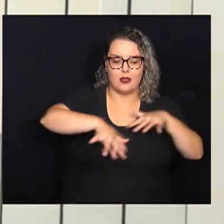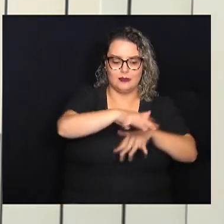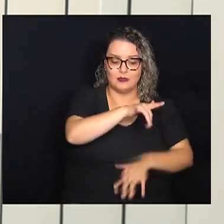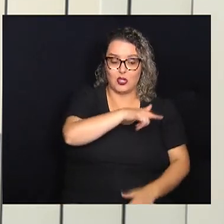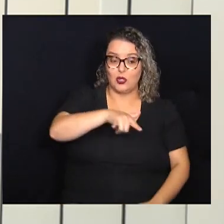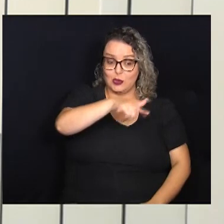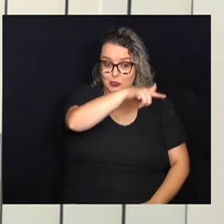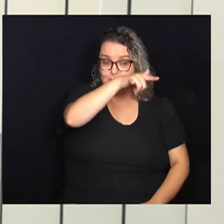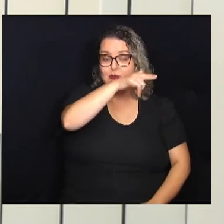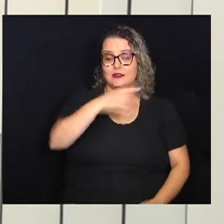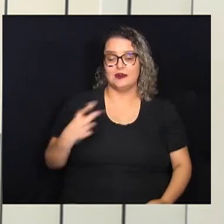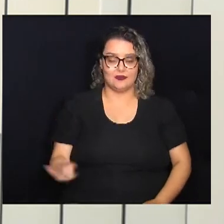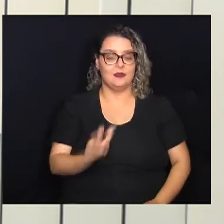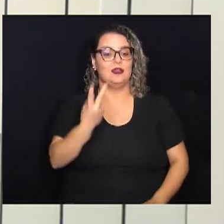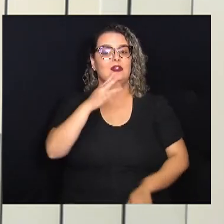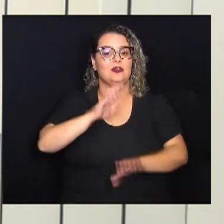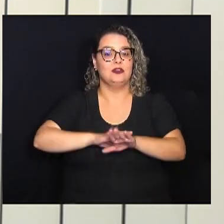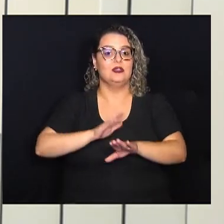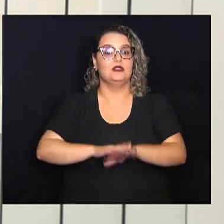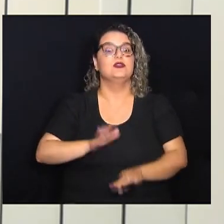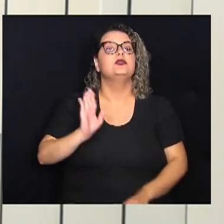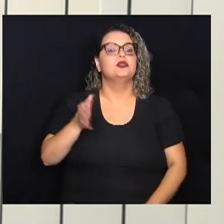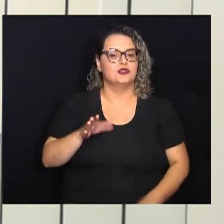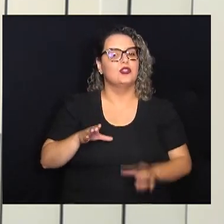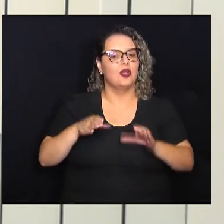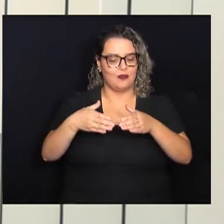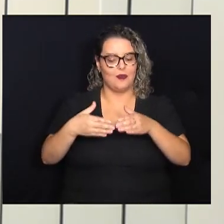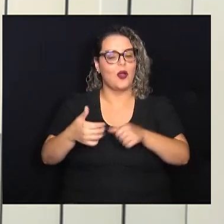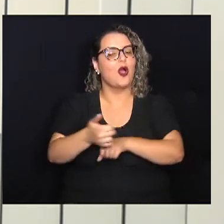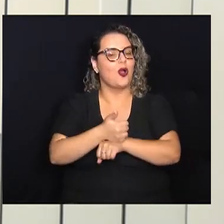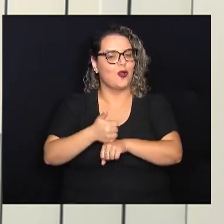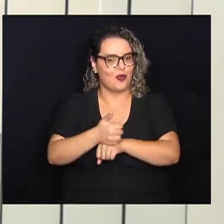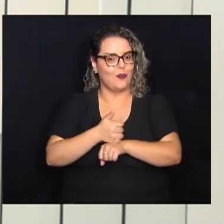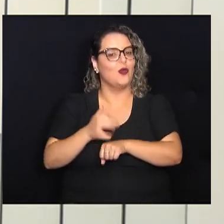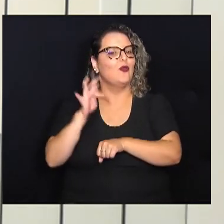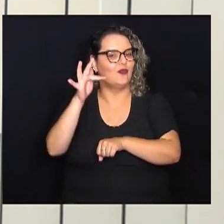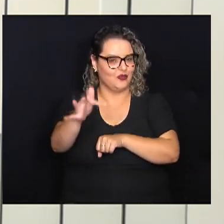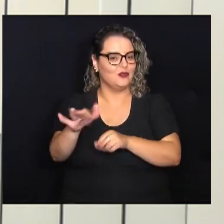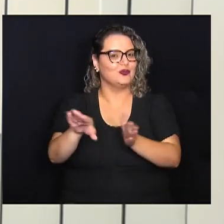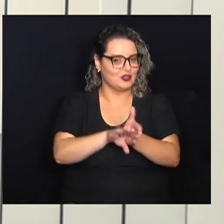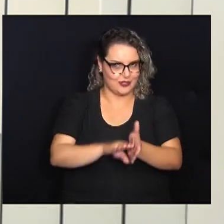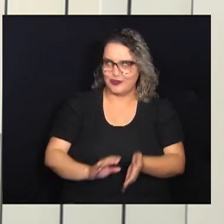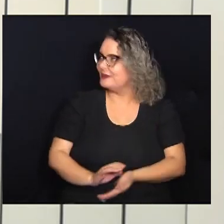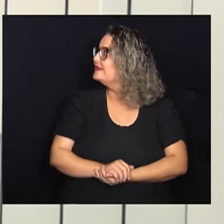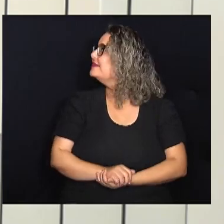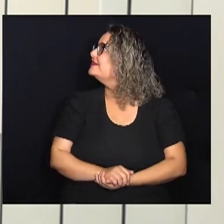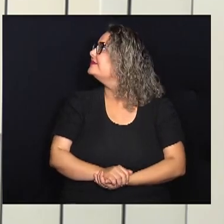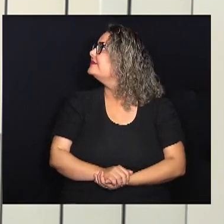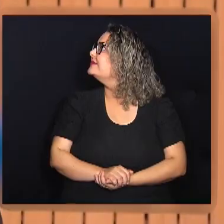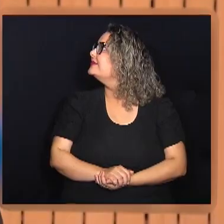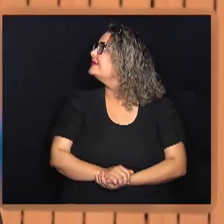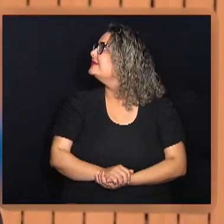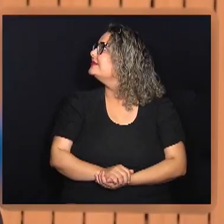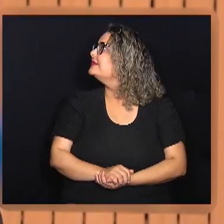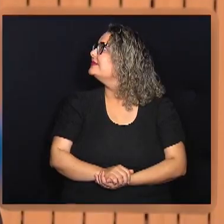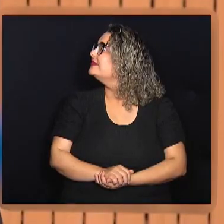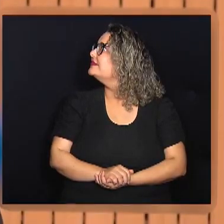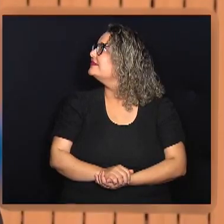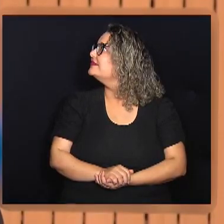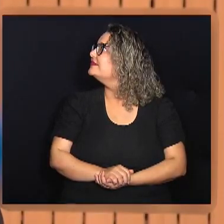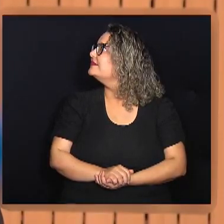parabéns, Paola. Eu acho que trazer esse assunto e essa oportunidade de dar visibilidade ao trabalho de vocês aqui